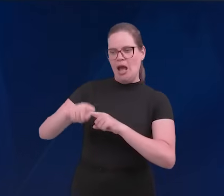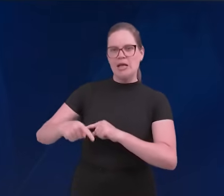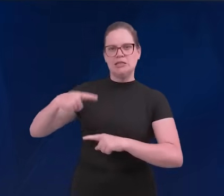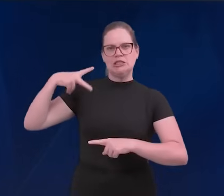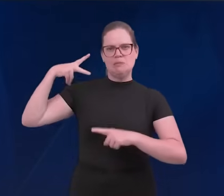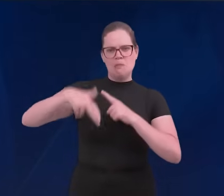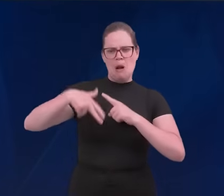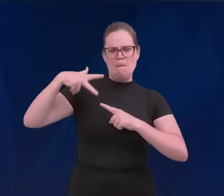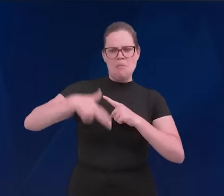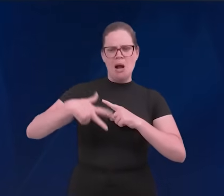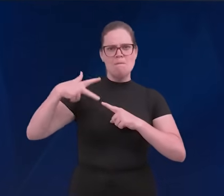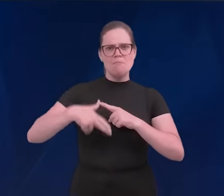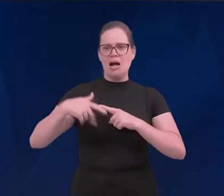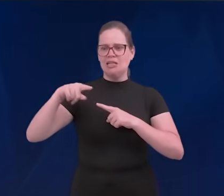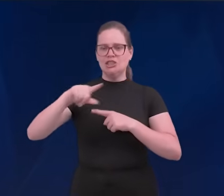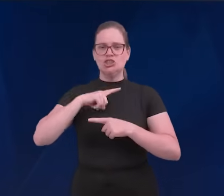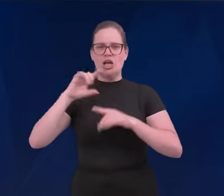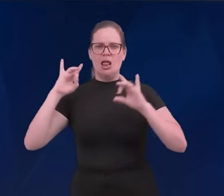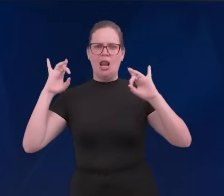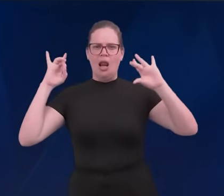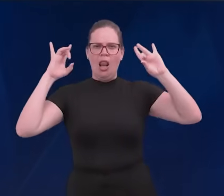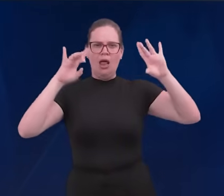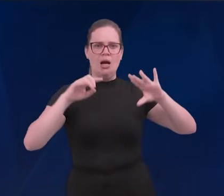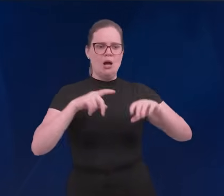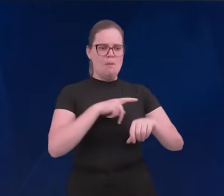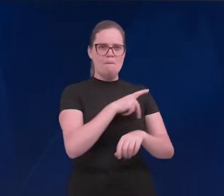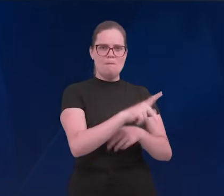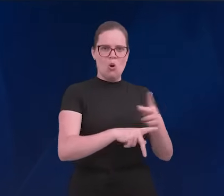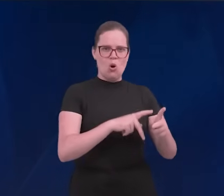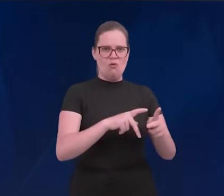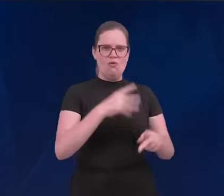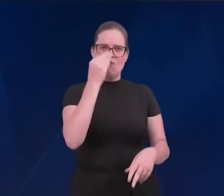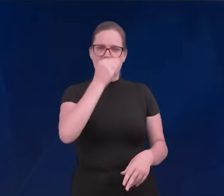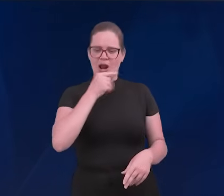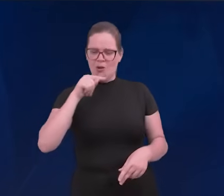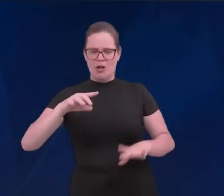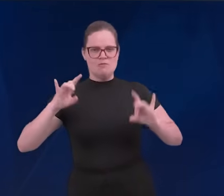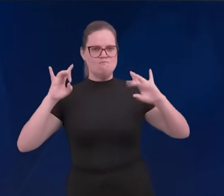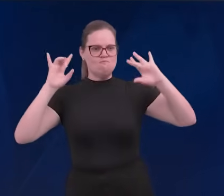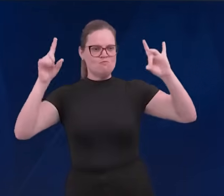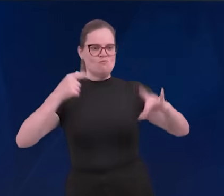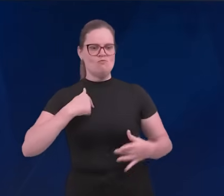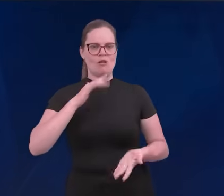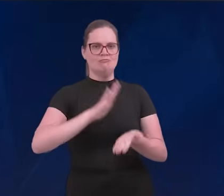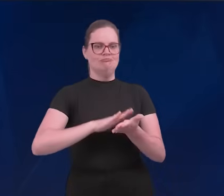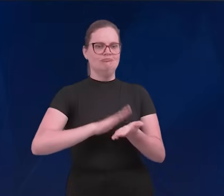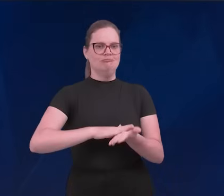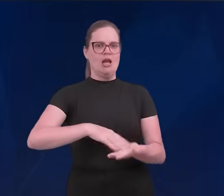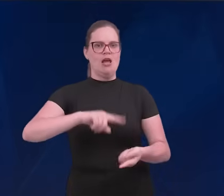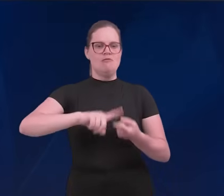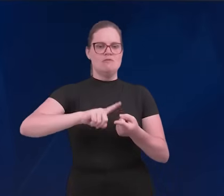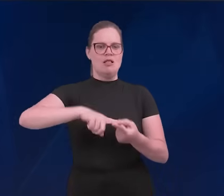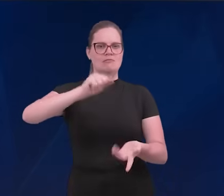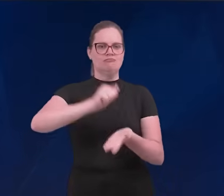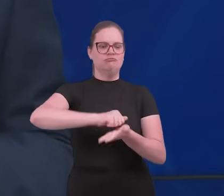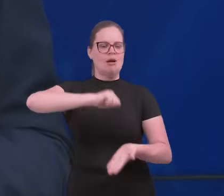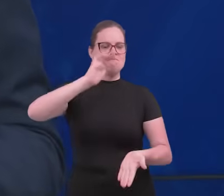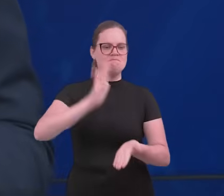por quem se acostumava a aterrorizar os povos mais fracos e despreparados para a guerra.